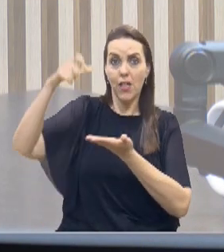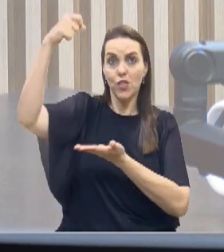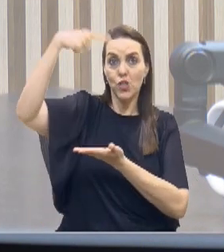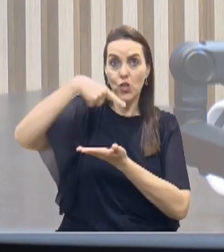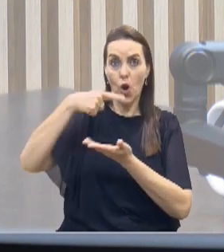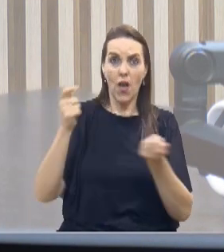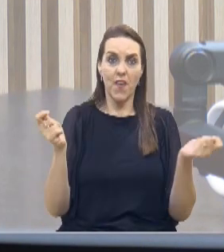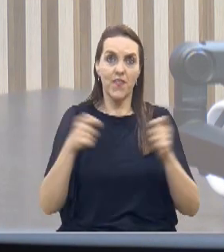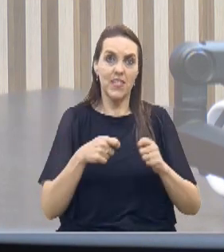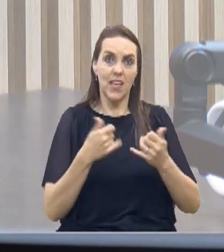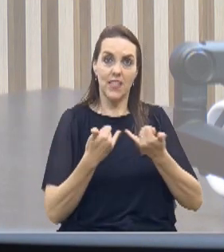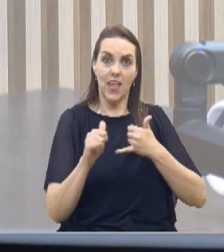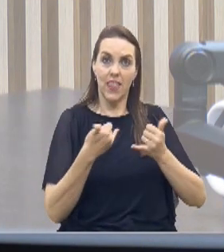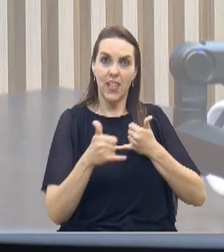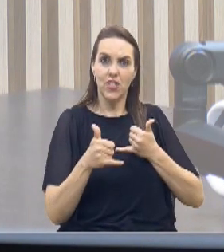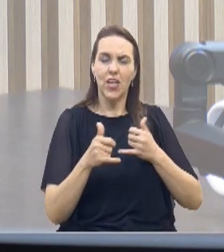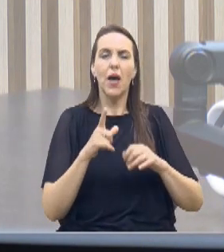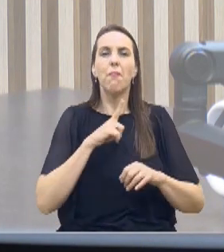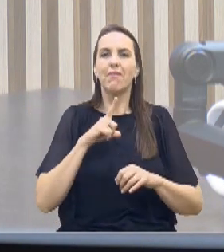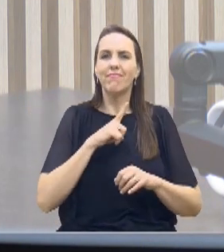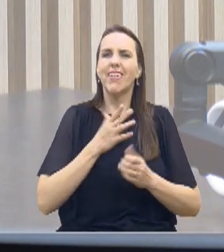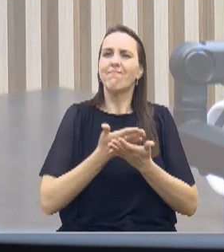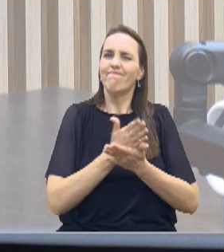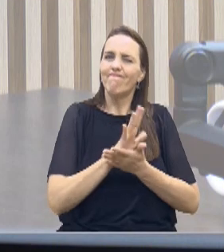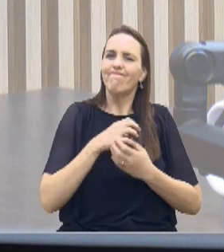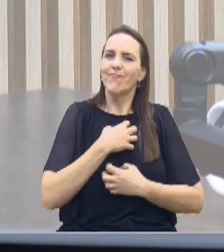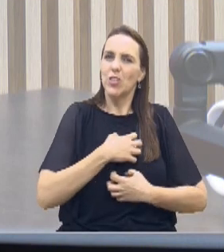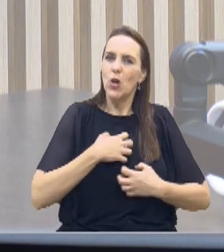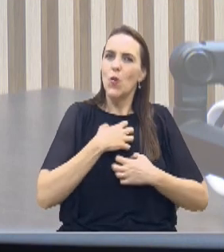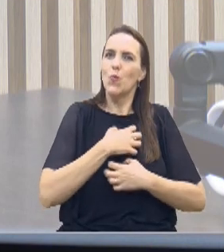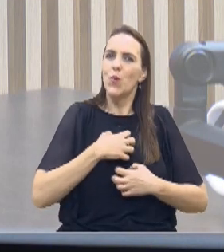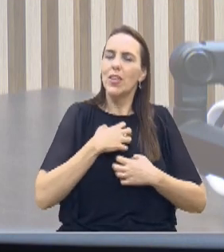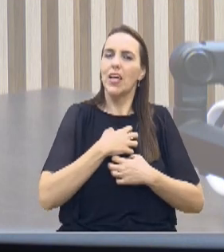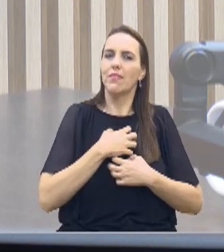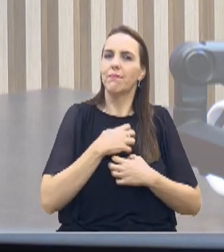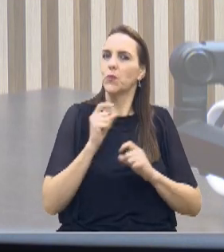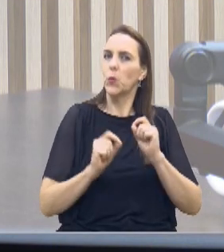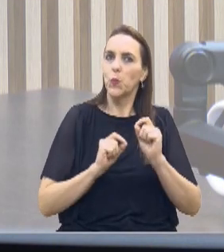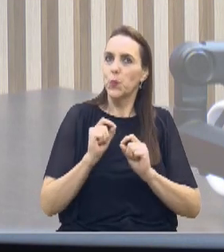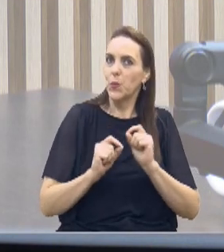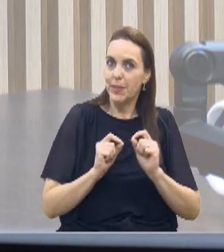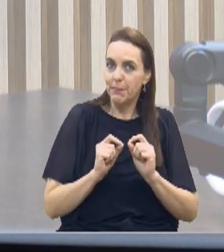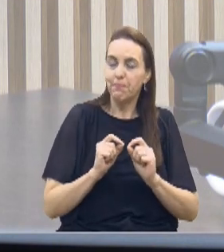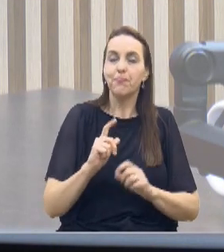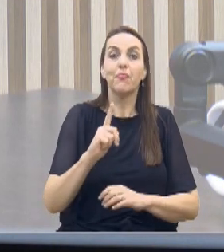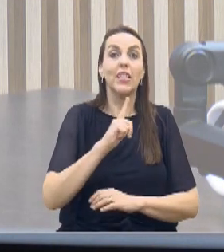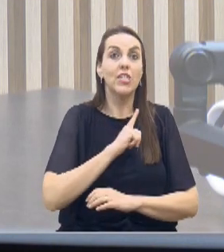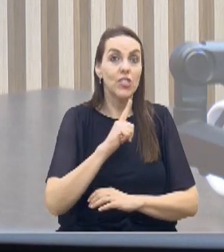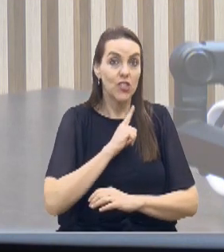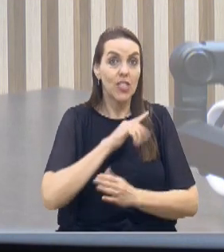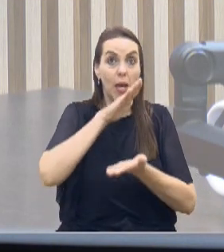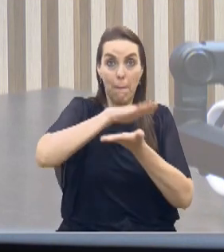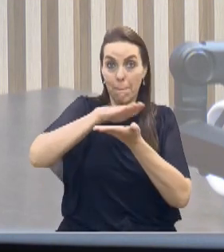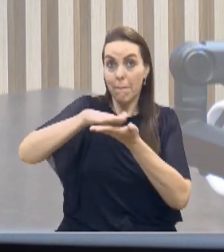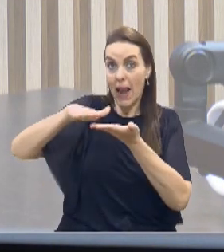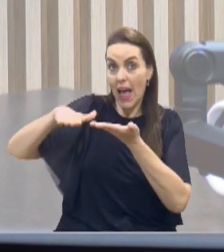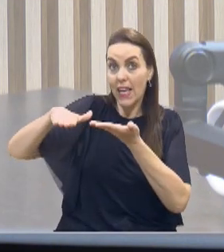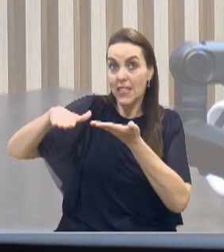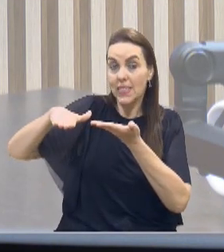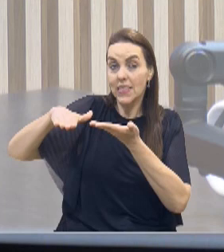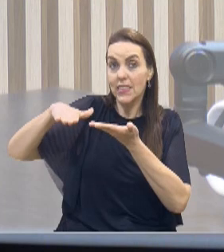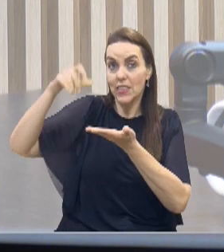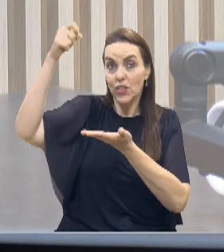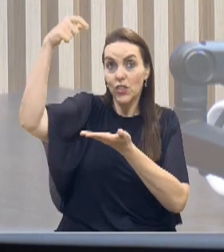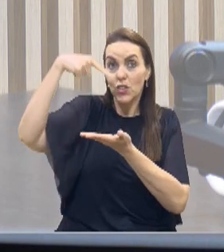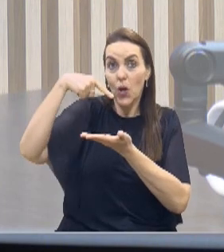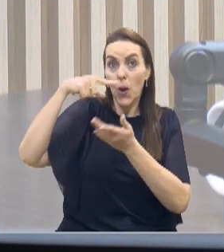energética, mas tinha uma coisa que me incomodava profundamente, Fábio. A gente tinha as placas, mas não